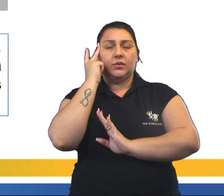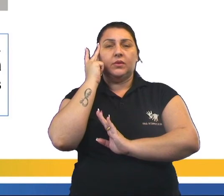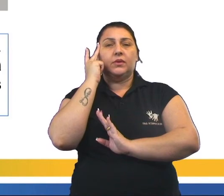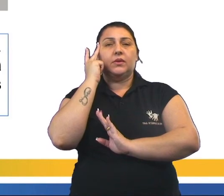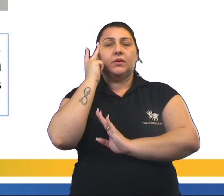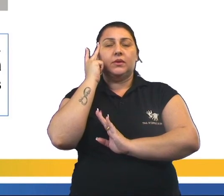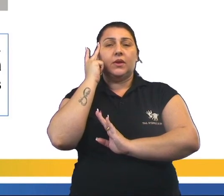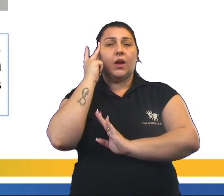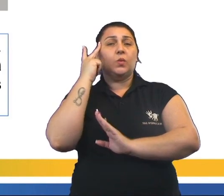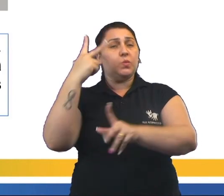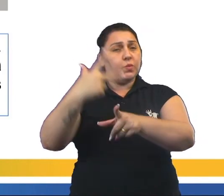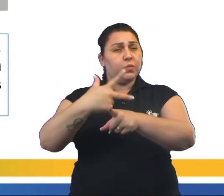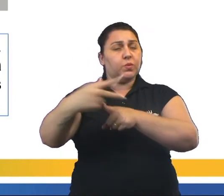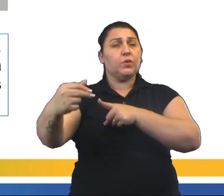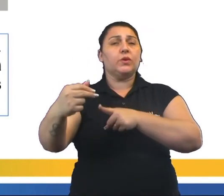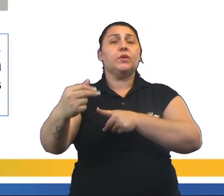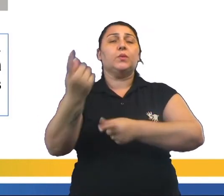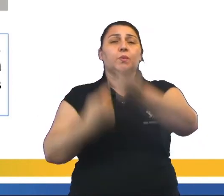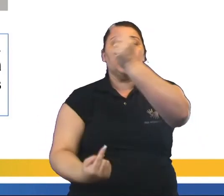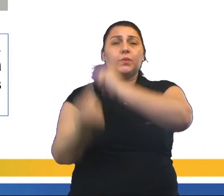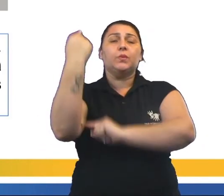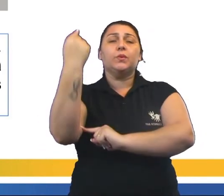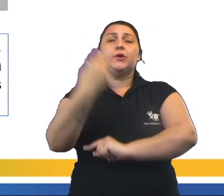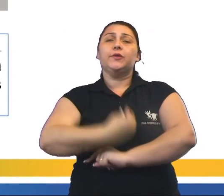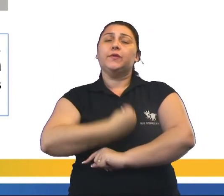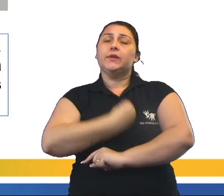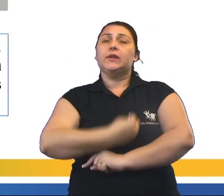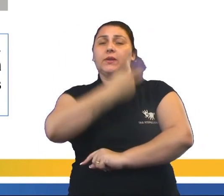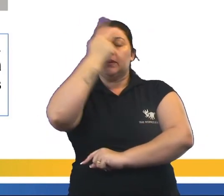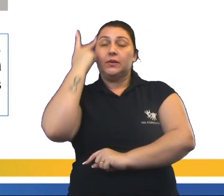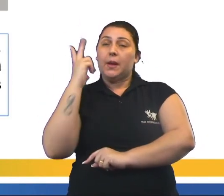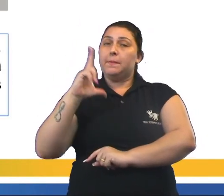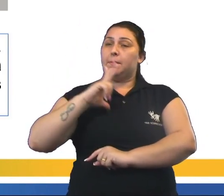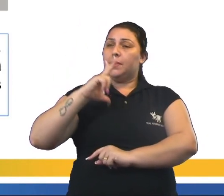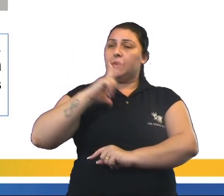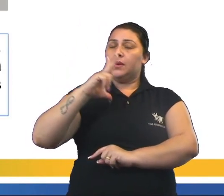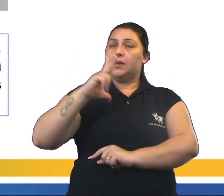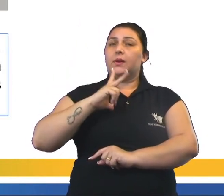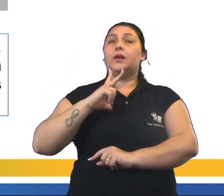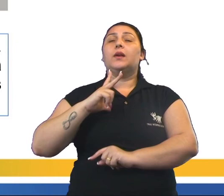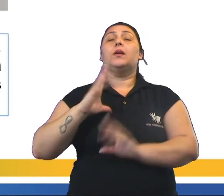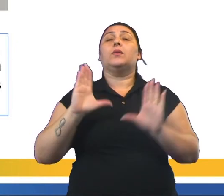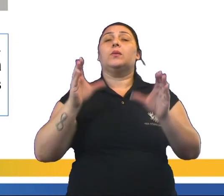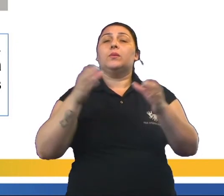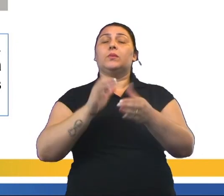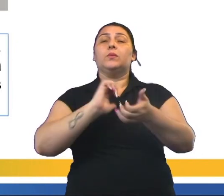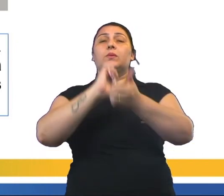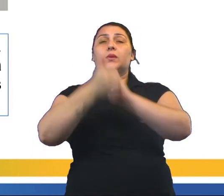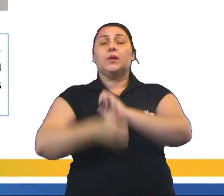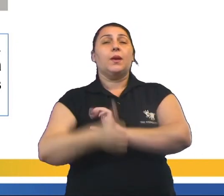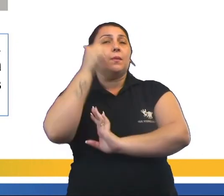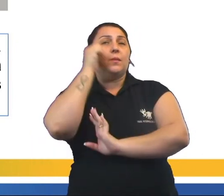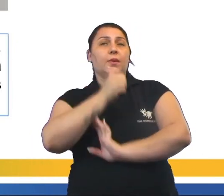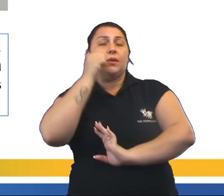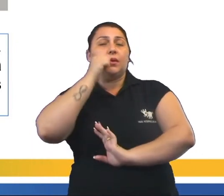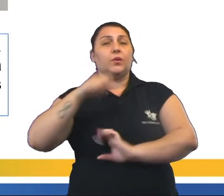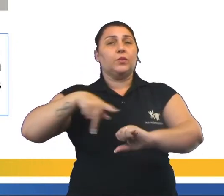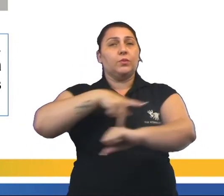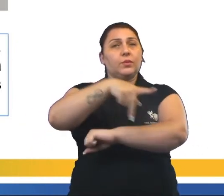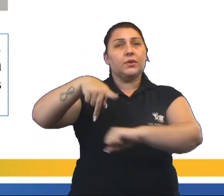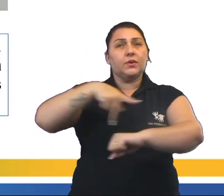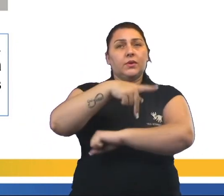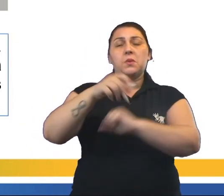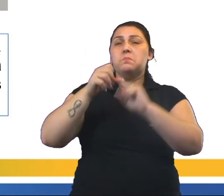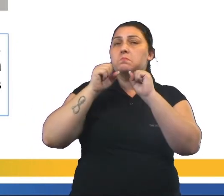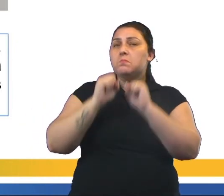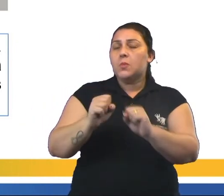da superação de vida da jogadora e, em particular, o público de atletas femininas do país,